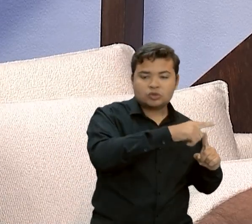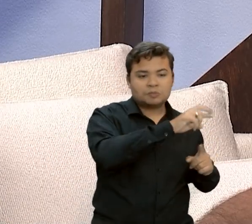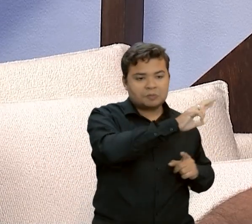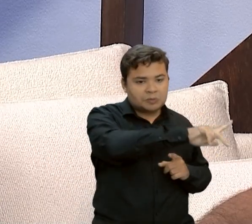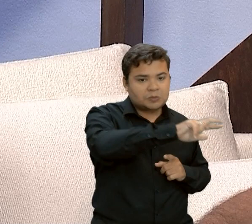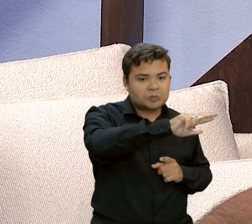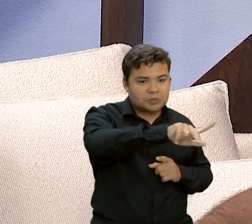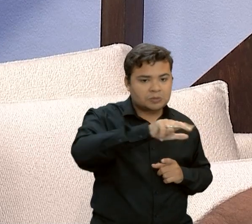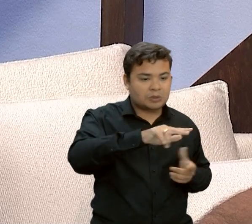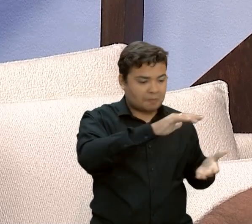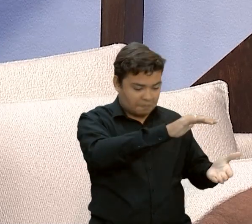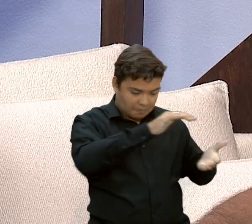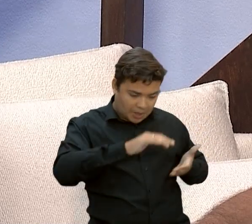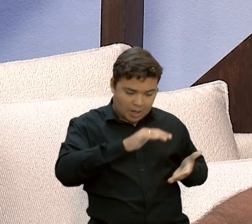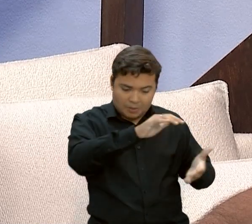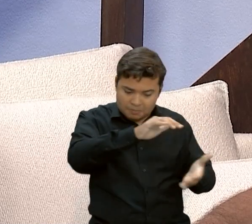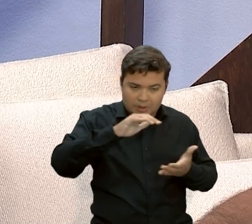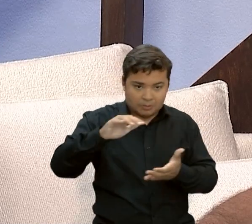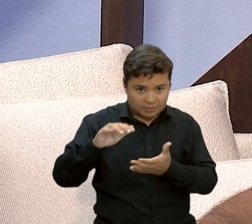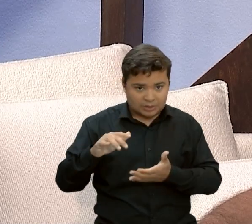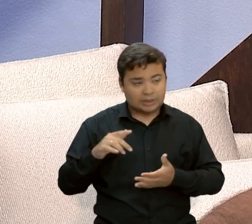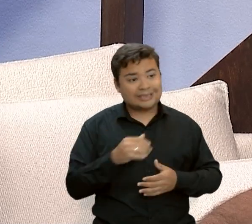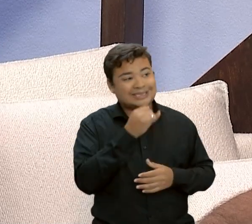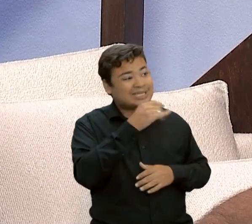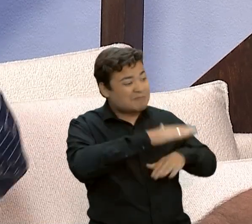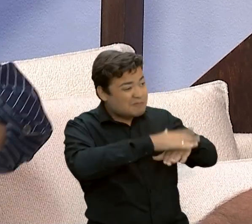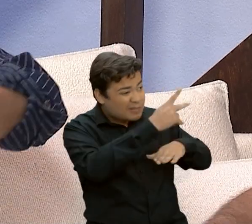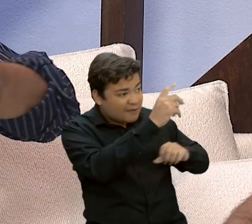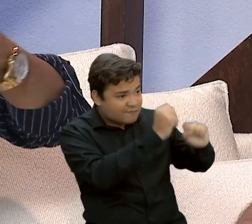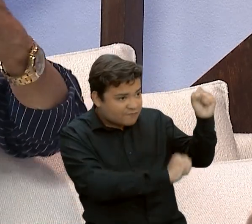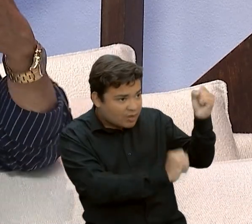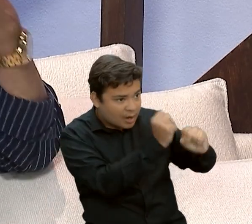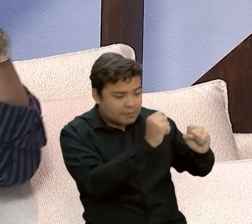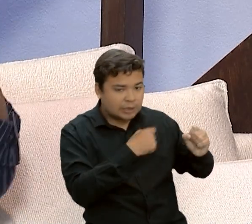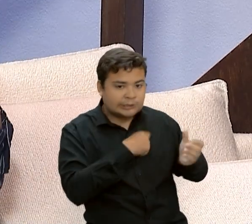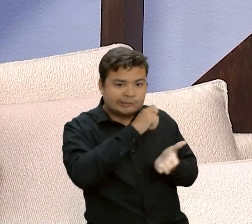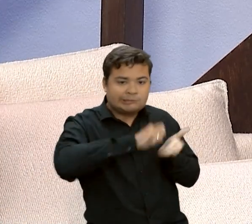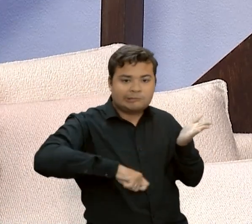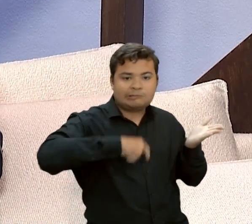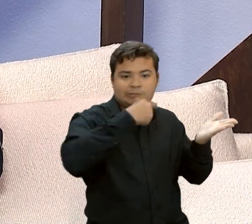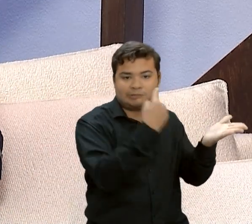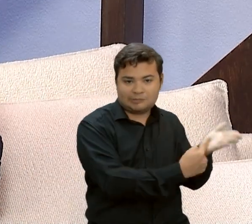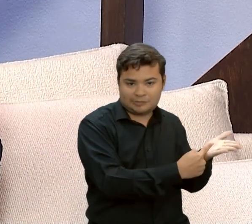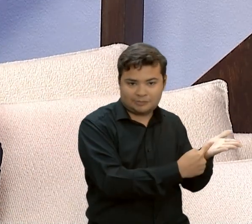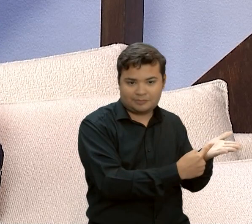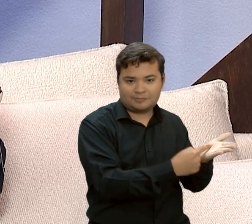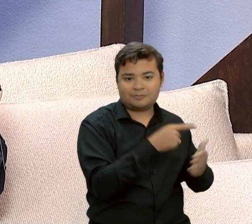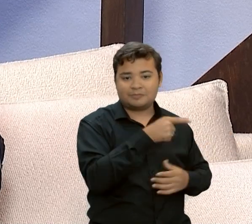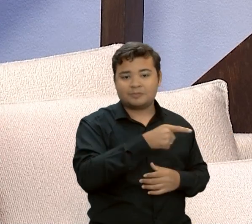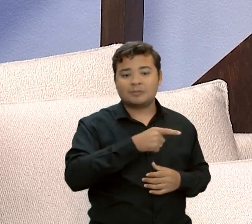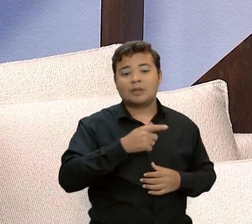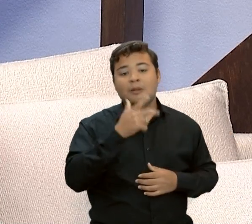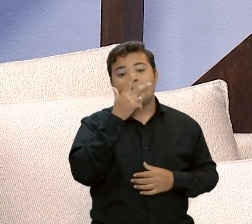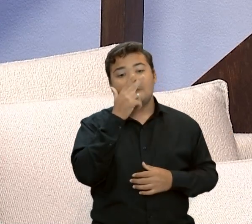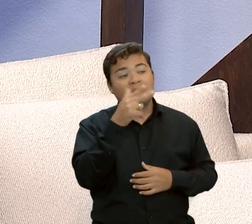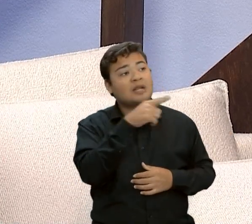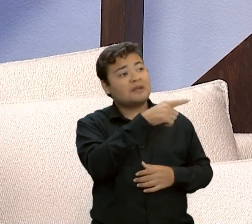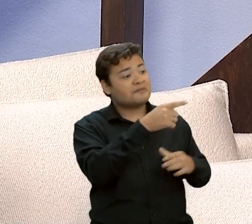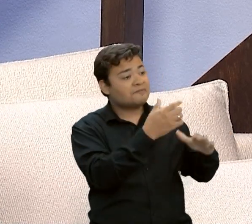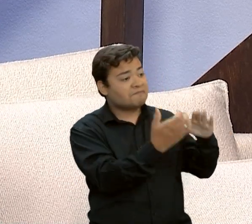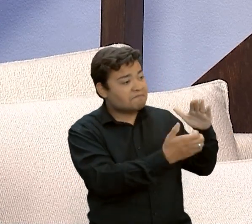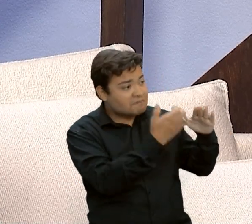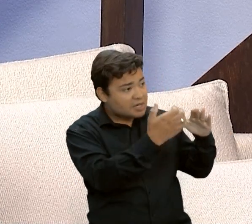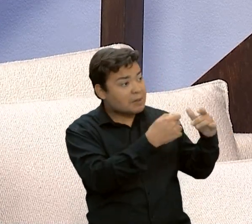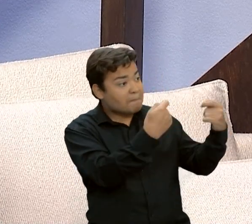ou o implantador, ele tem um acordo com o fabricante. Na verdade, parece que ele atende mais a necessidade do fabricante do que